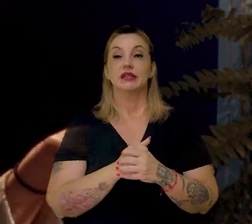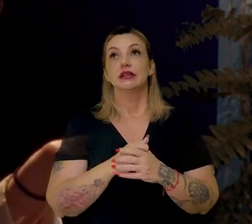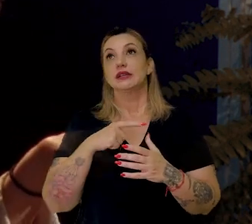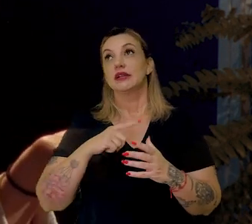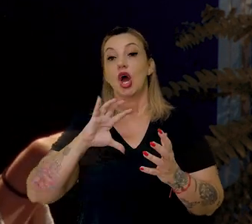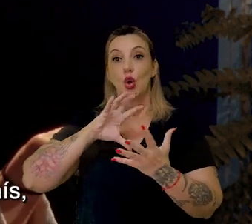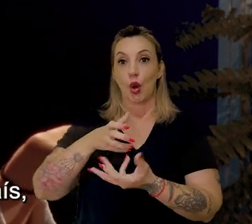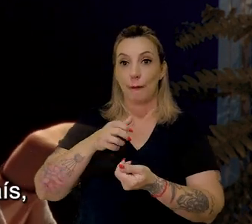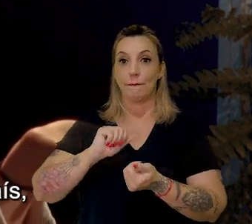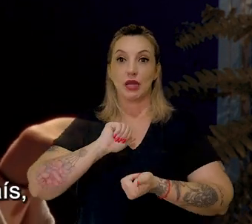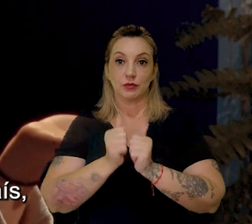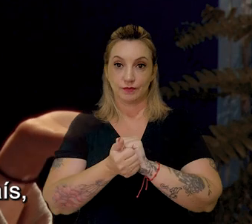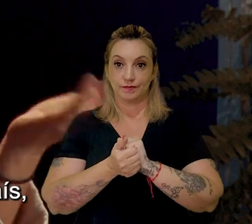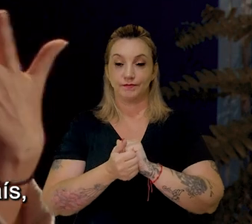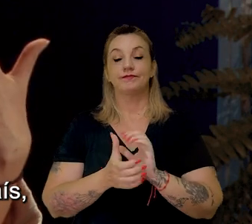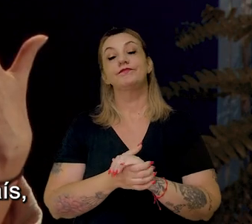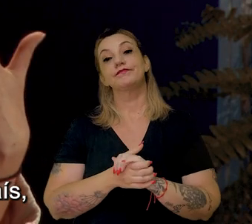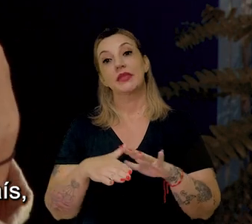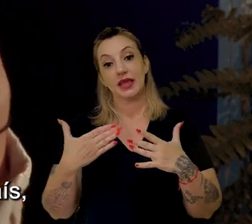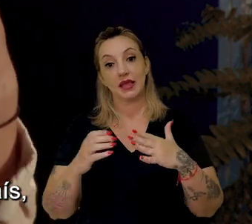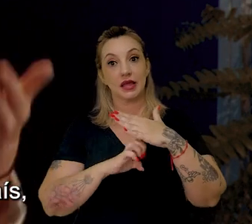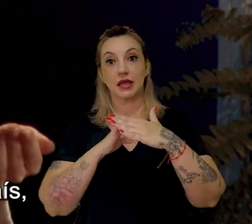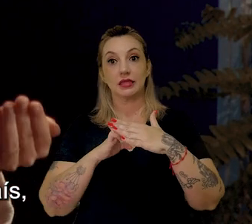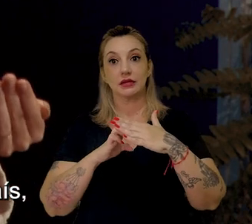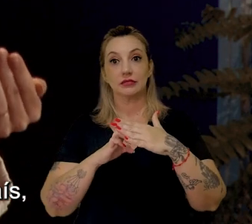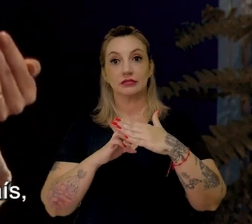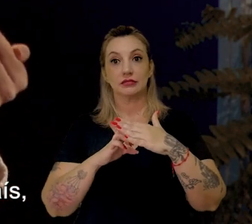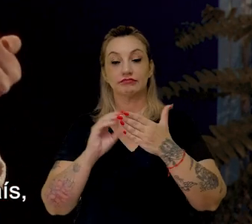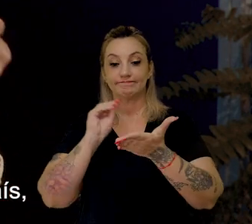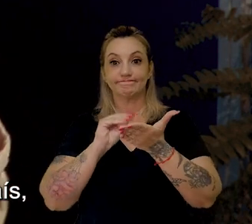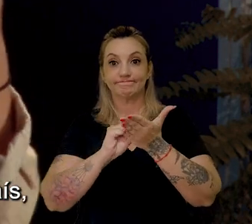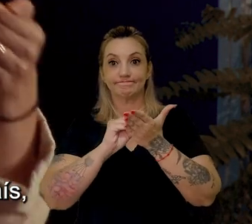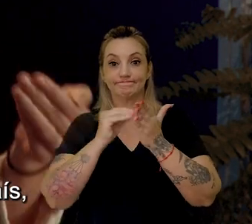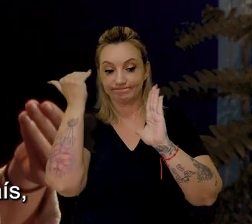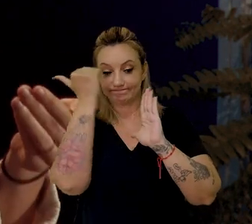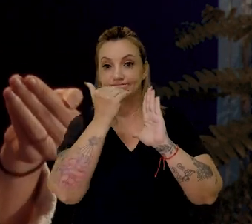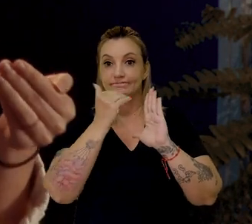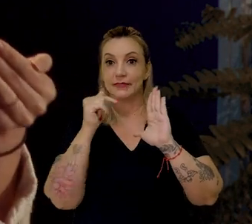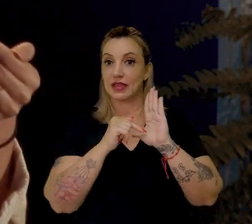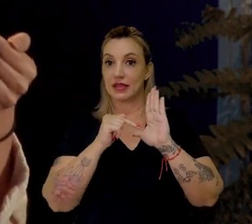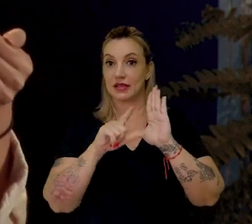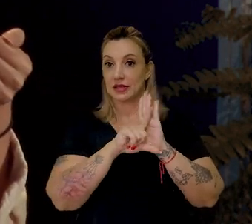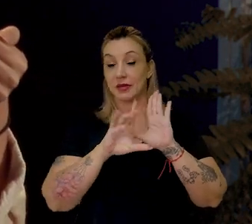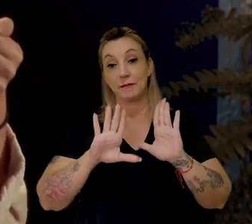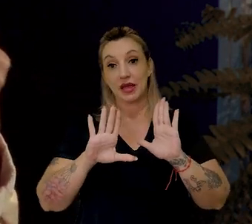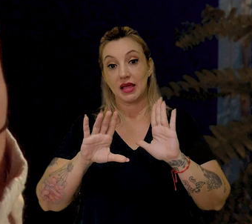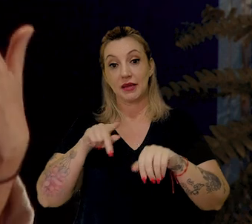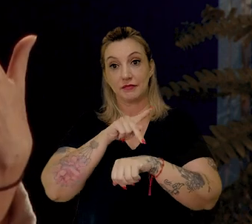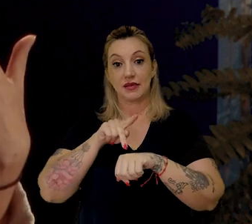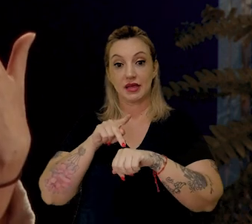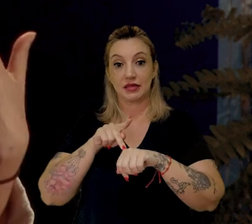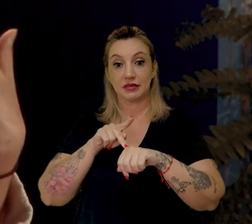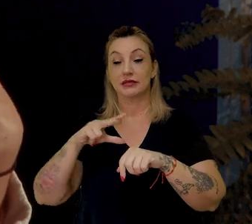tendo a Copa então a empresa ela não tava violando direitos daquele país mas é como